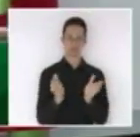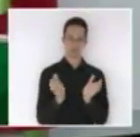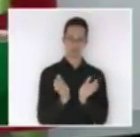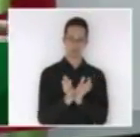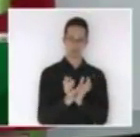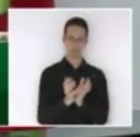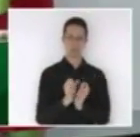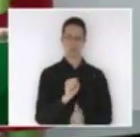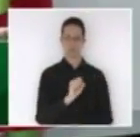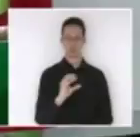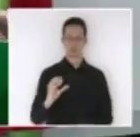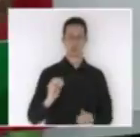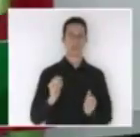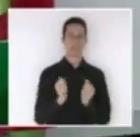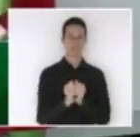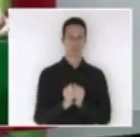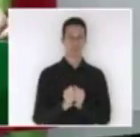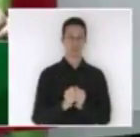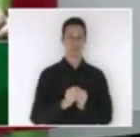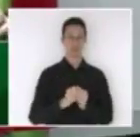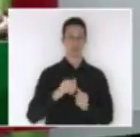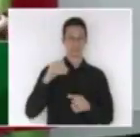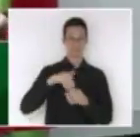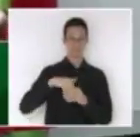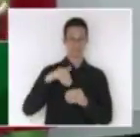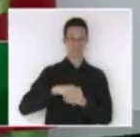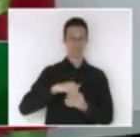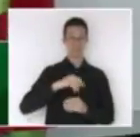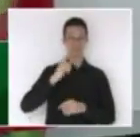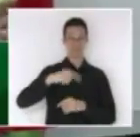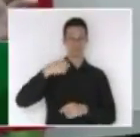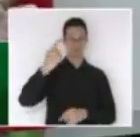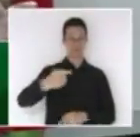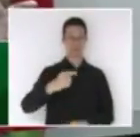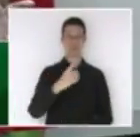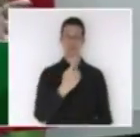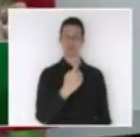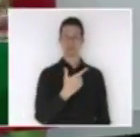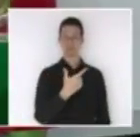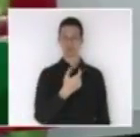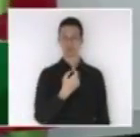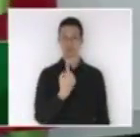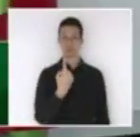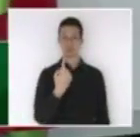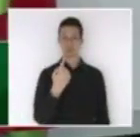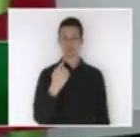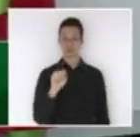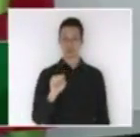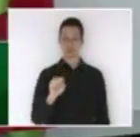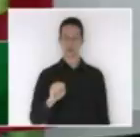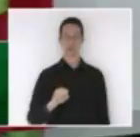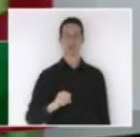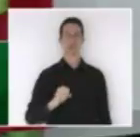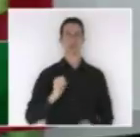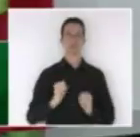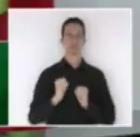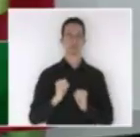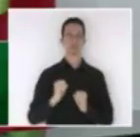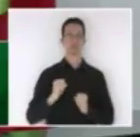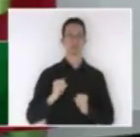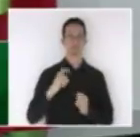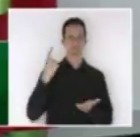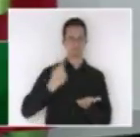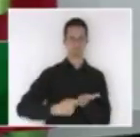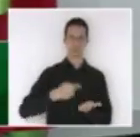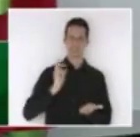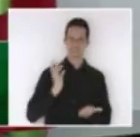de 2018, possam decidir se querem manter esse sistema com 35